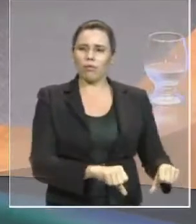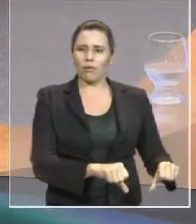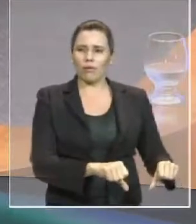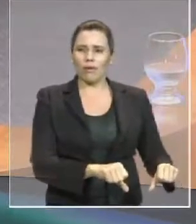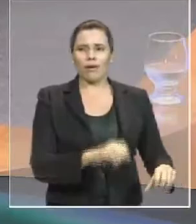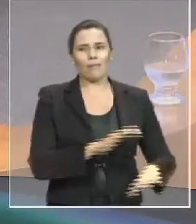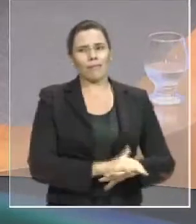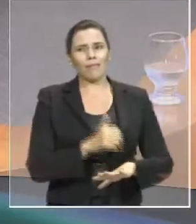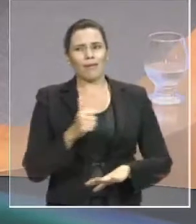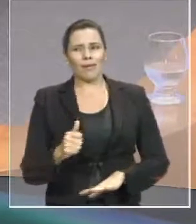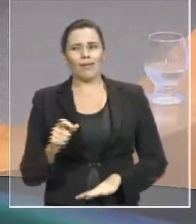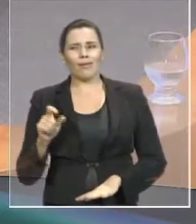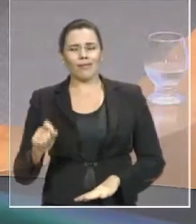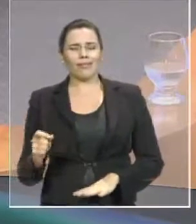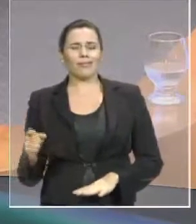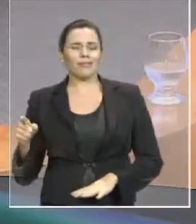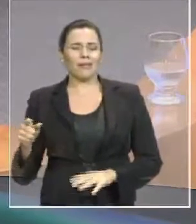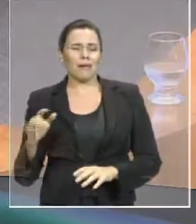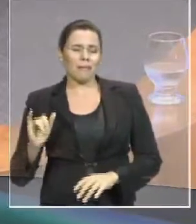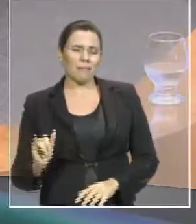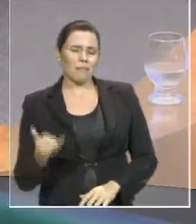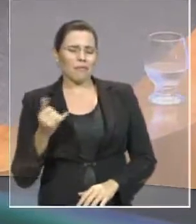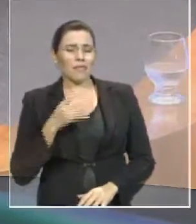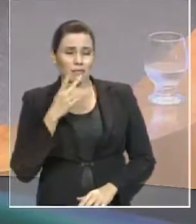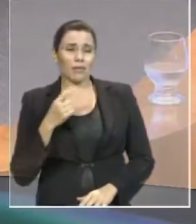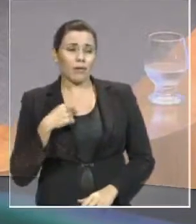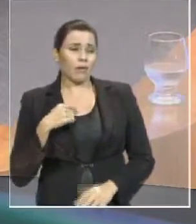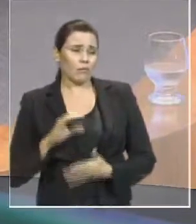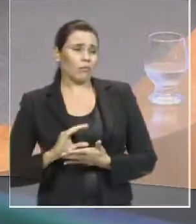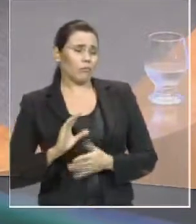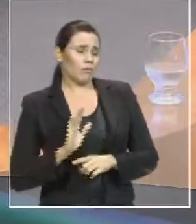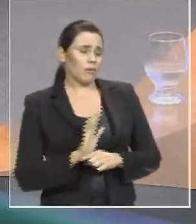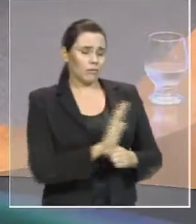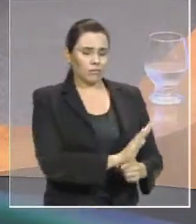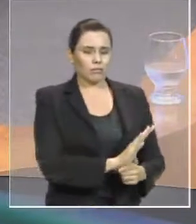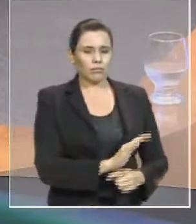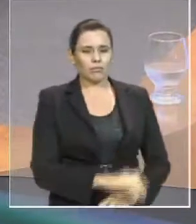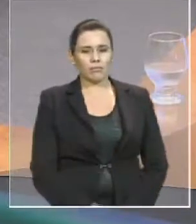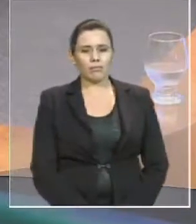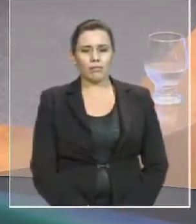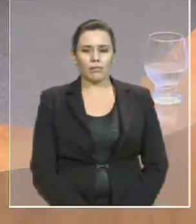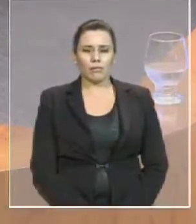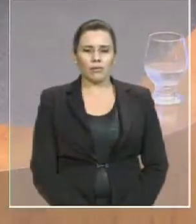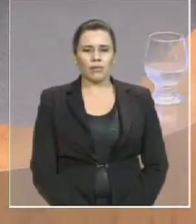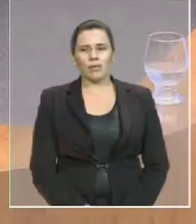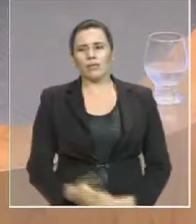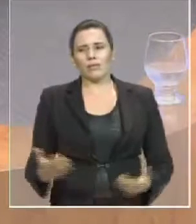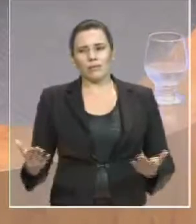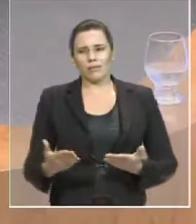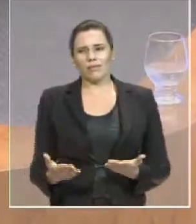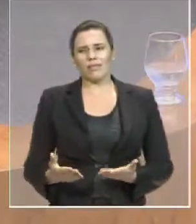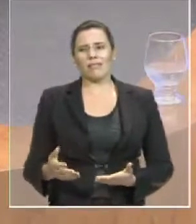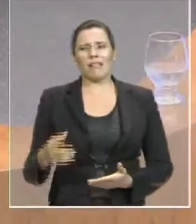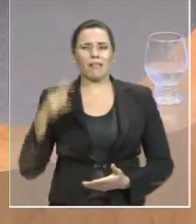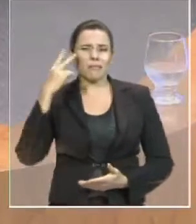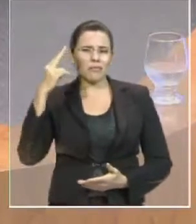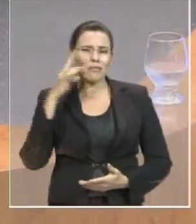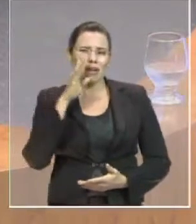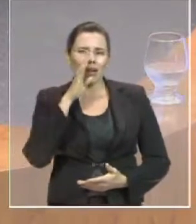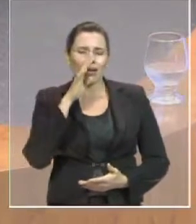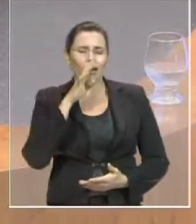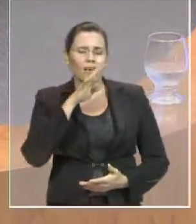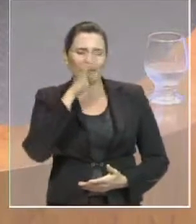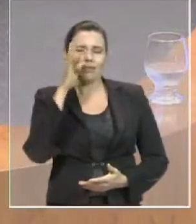já enxergou. E esse tipo de factoide é que faz com que ele caia no descrédito, mais uma vez, perante a população de